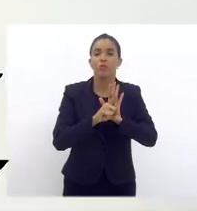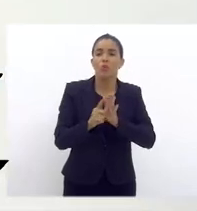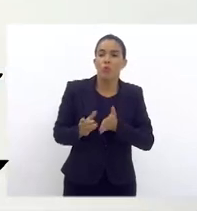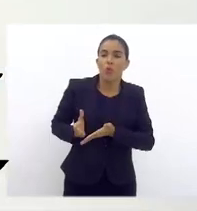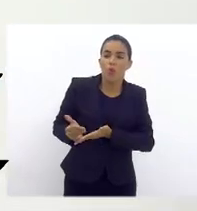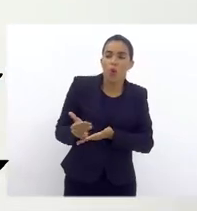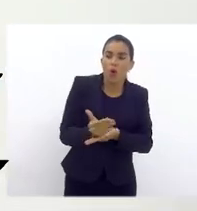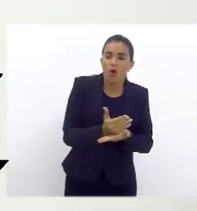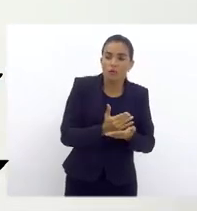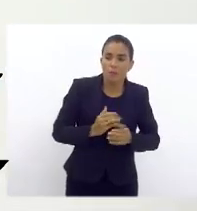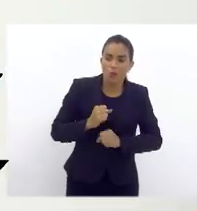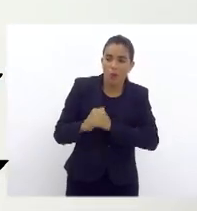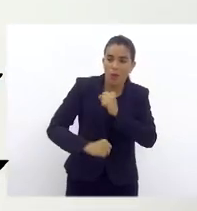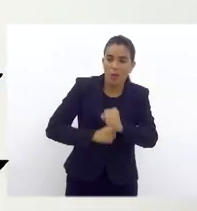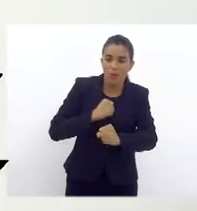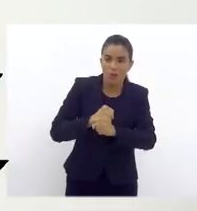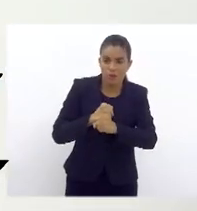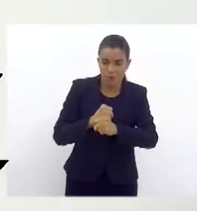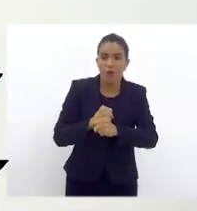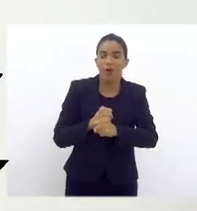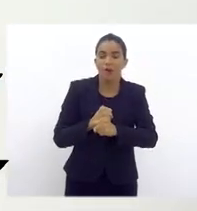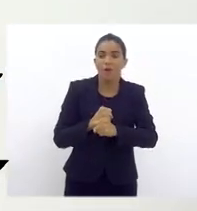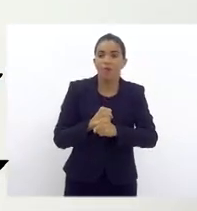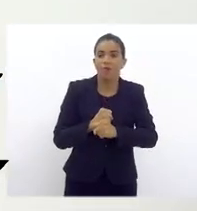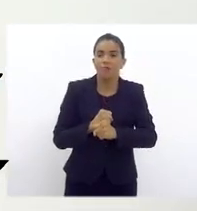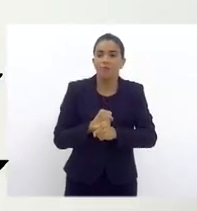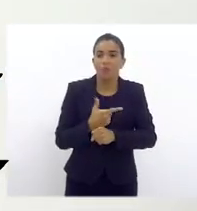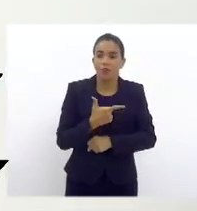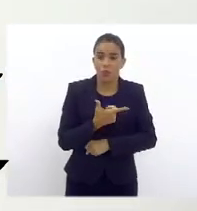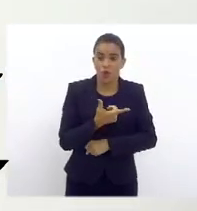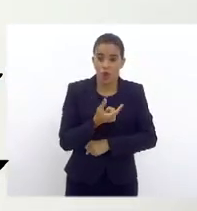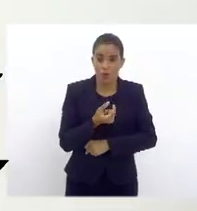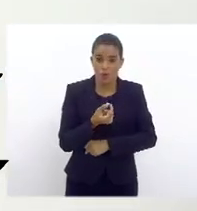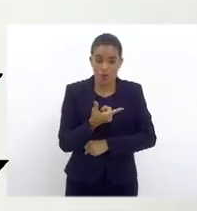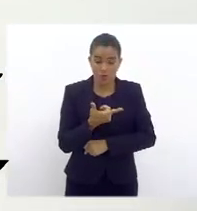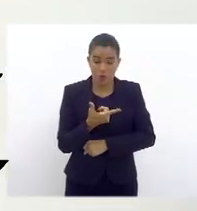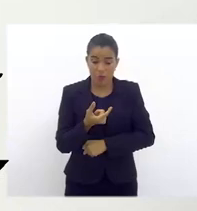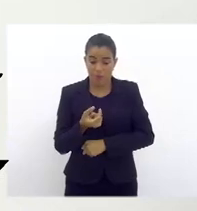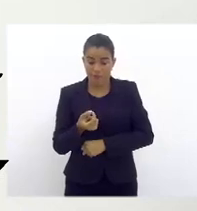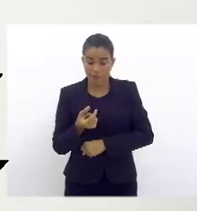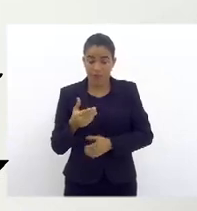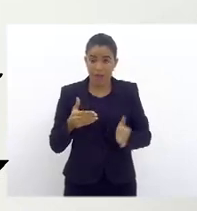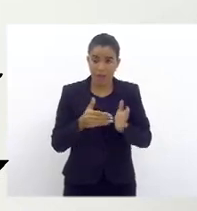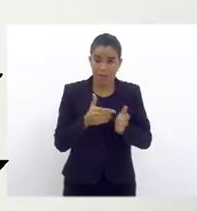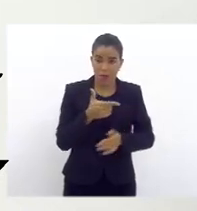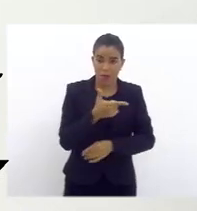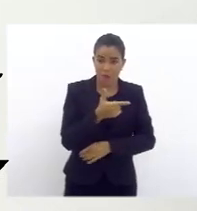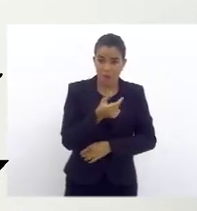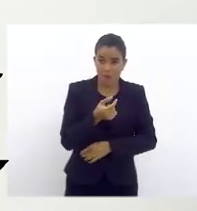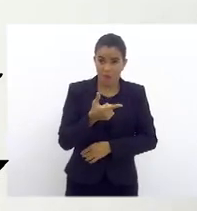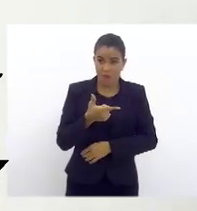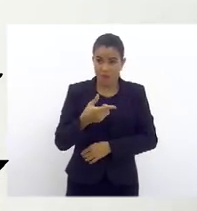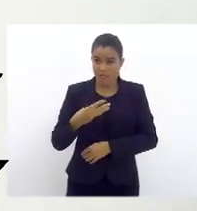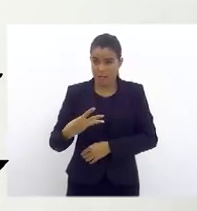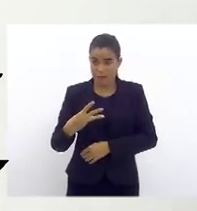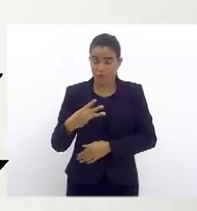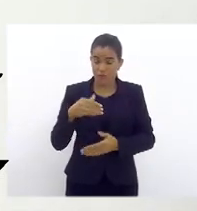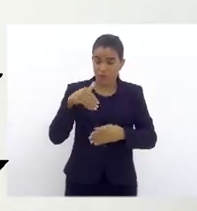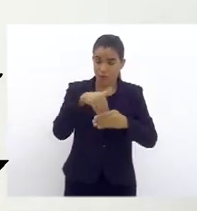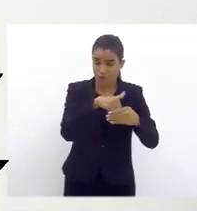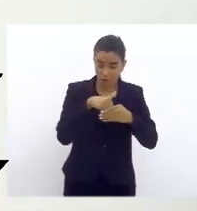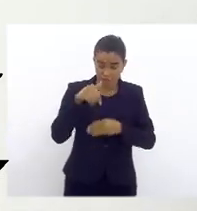anual é de 2020 para 2023 que foi votado no ano para no final do ano passado nessa casa